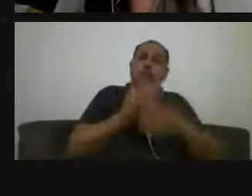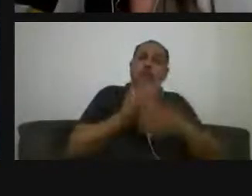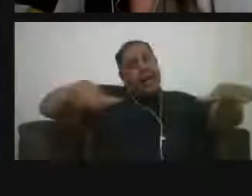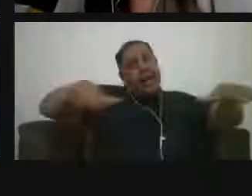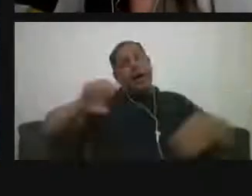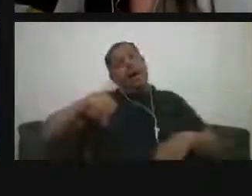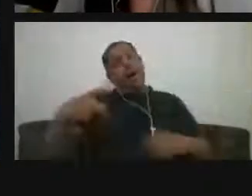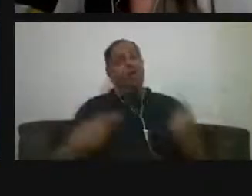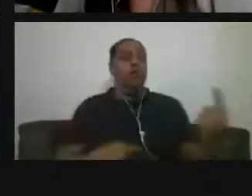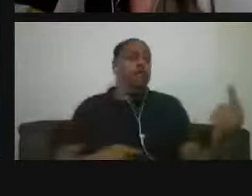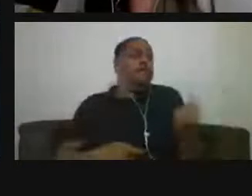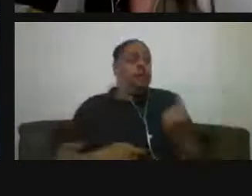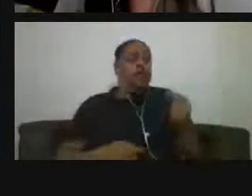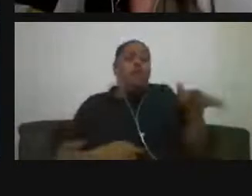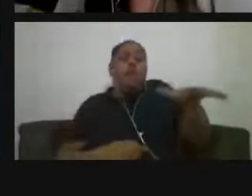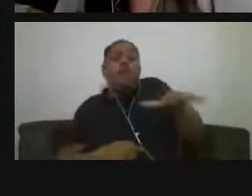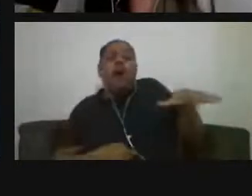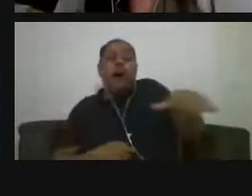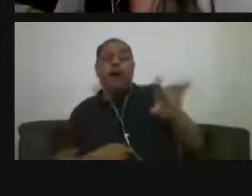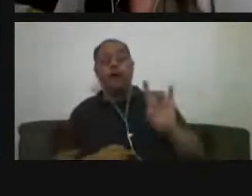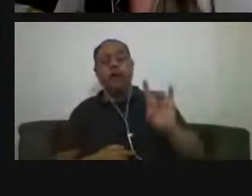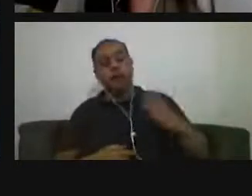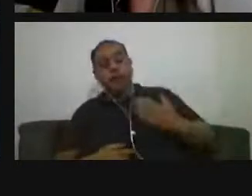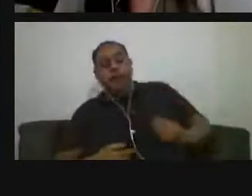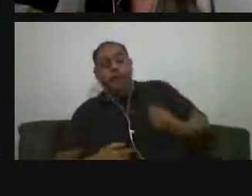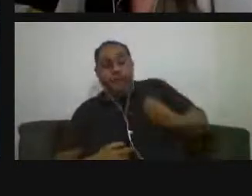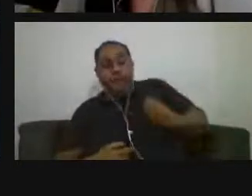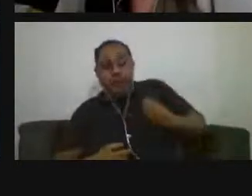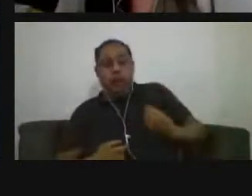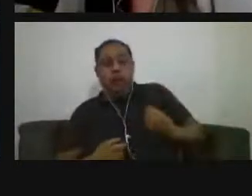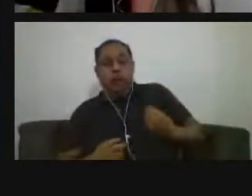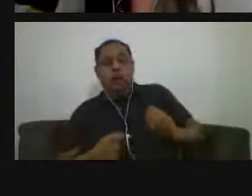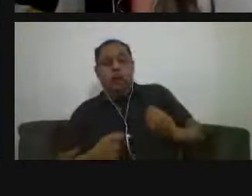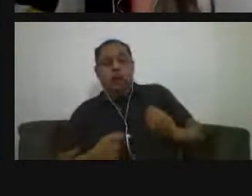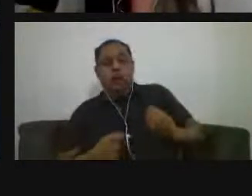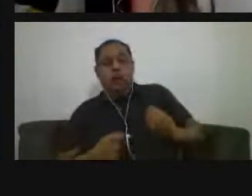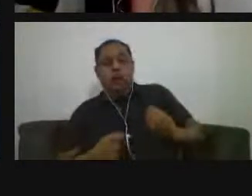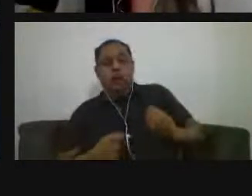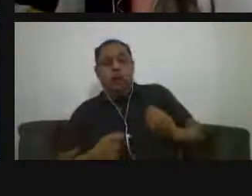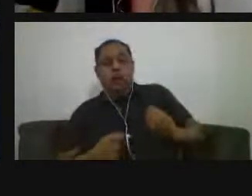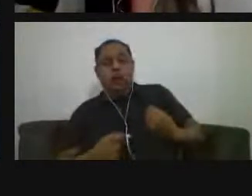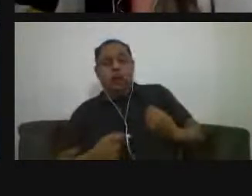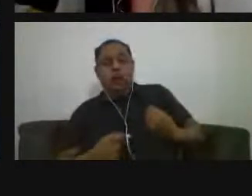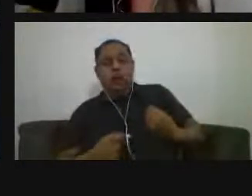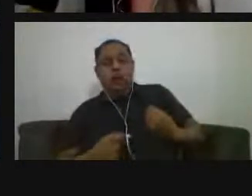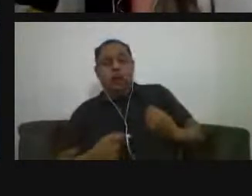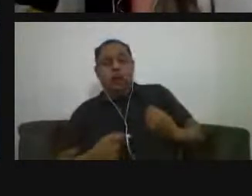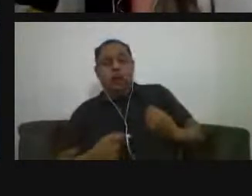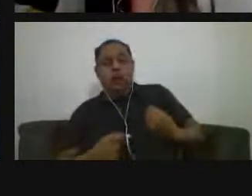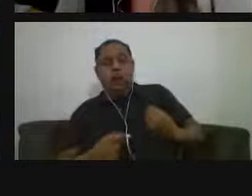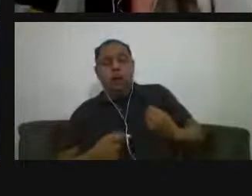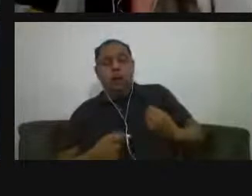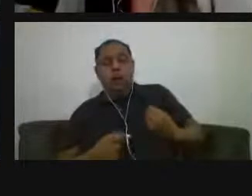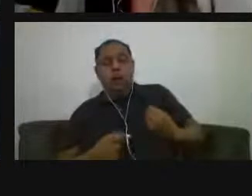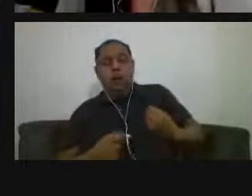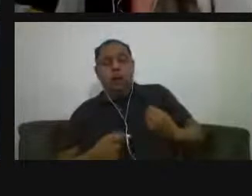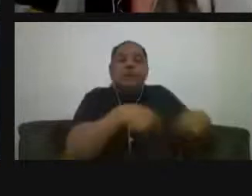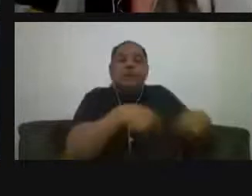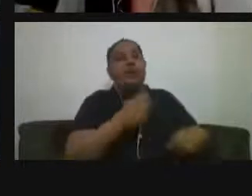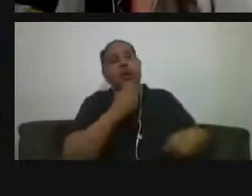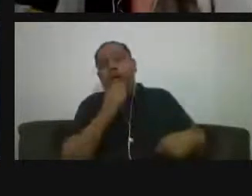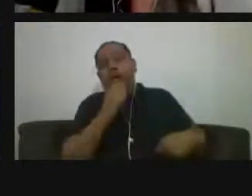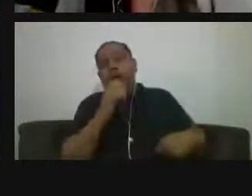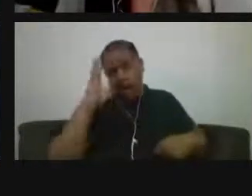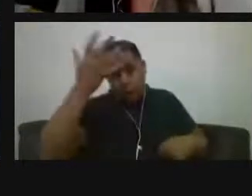vê essa resolução do TED como algo que é necessidade, e isso não é resolvido, acho que aí sim leva a esse